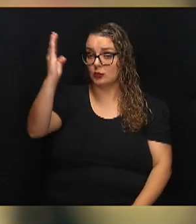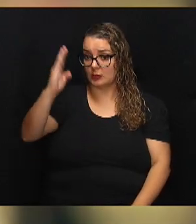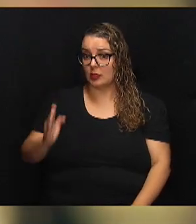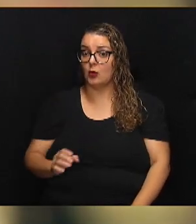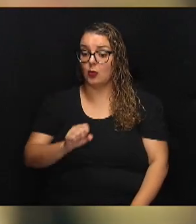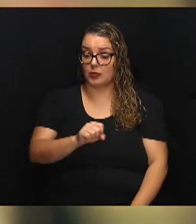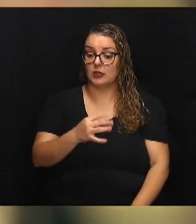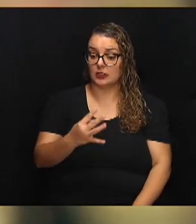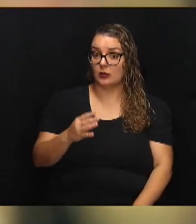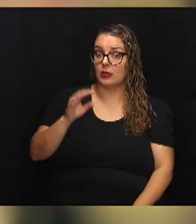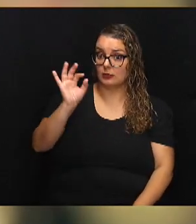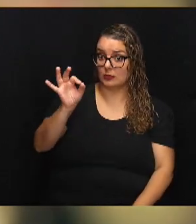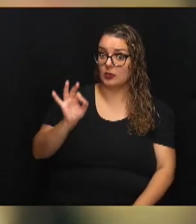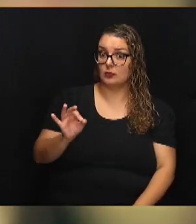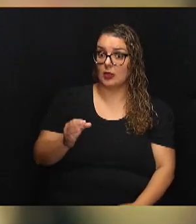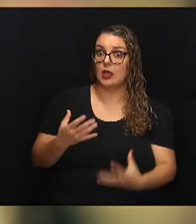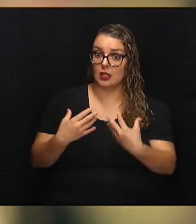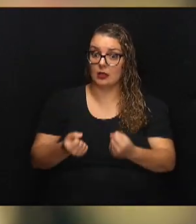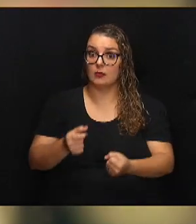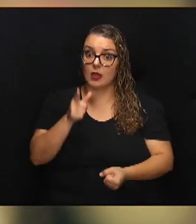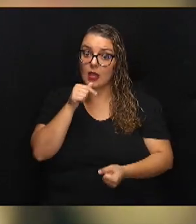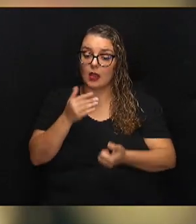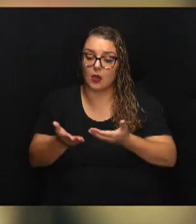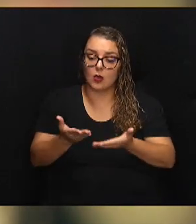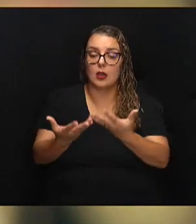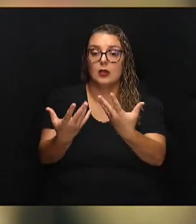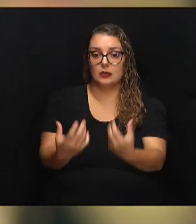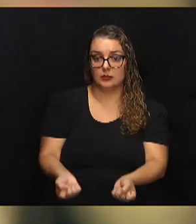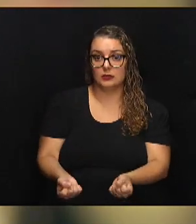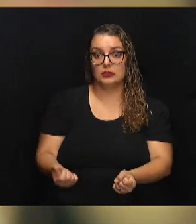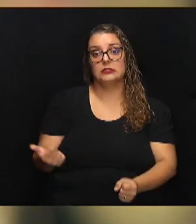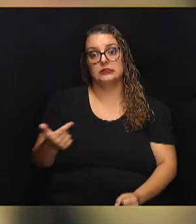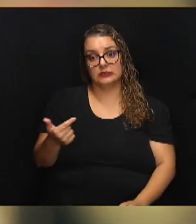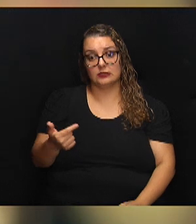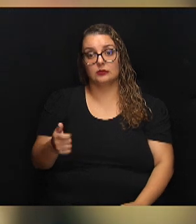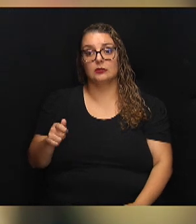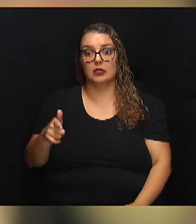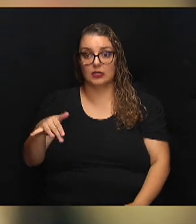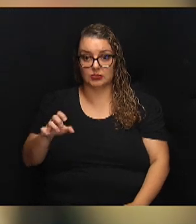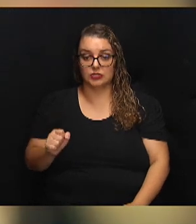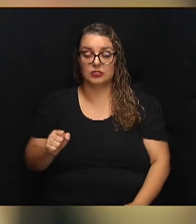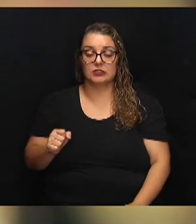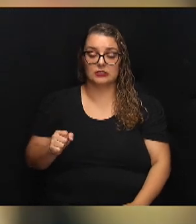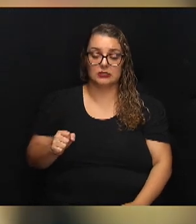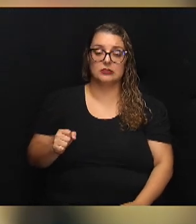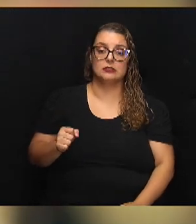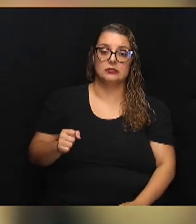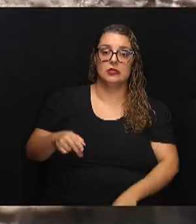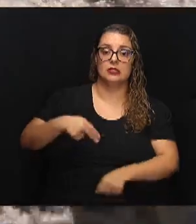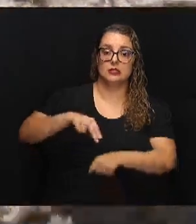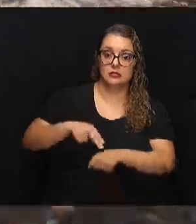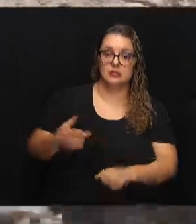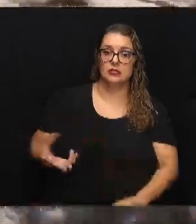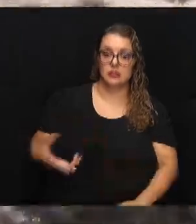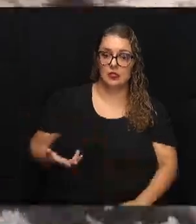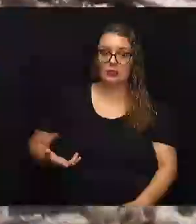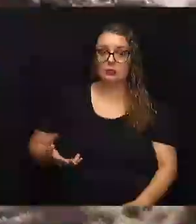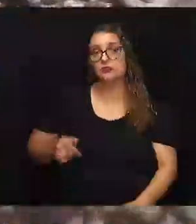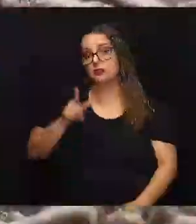população recebe água tratada, segundo a Agência Nacional de Águas e Saneamento Básico, a ANA.